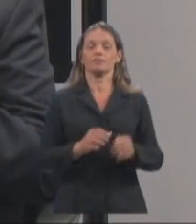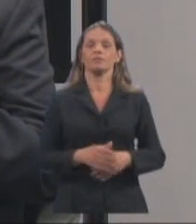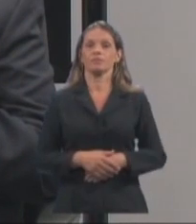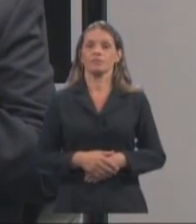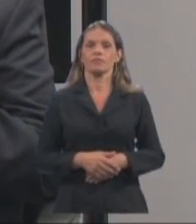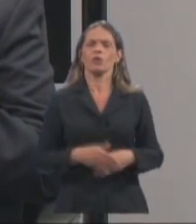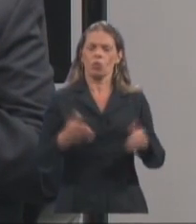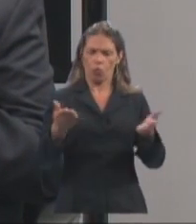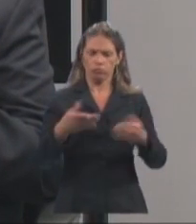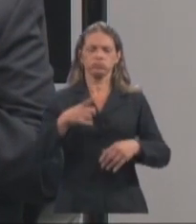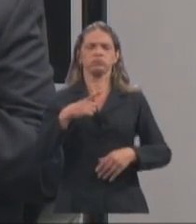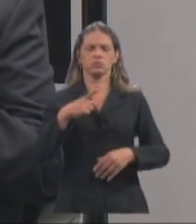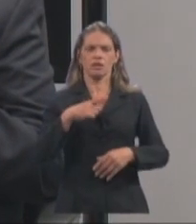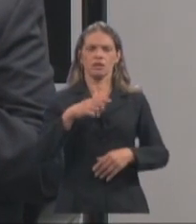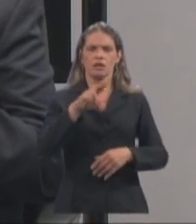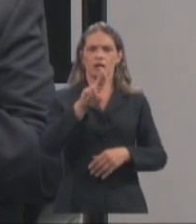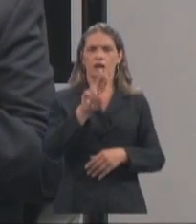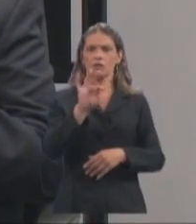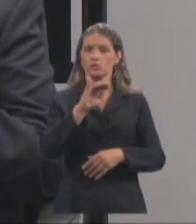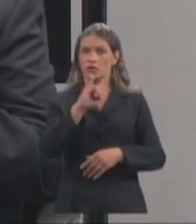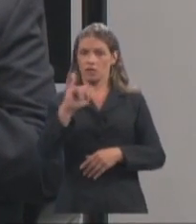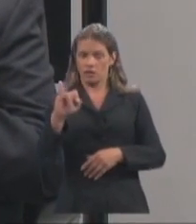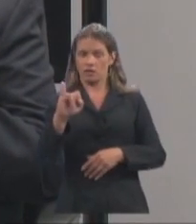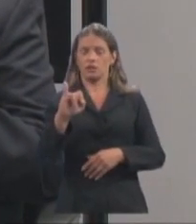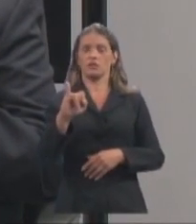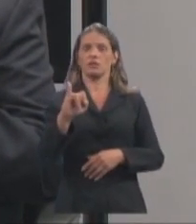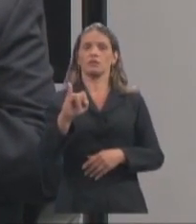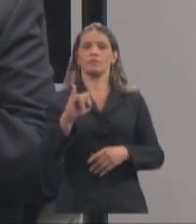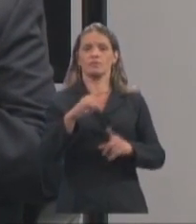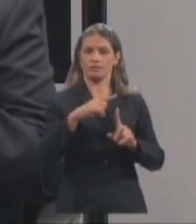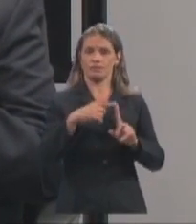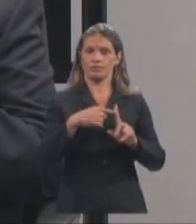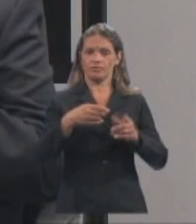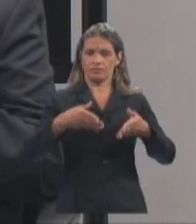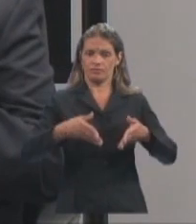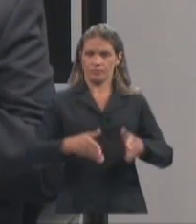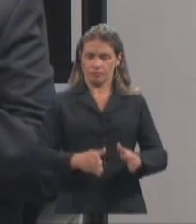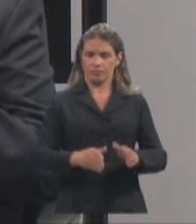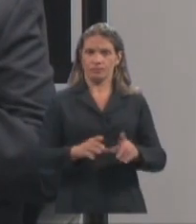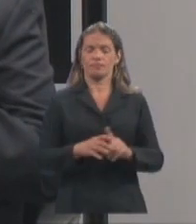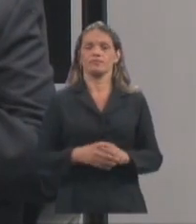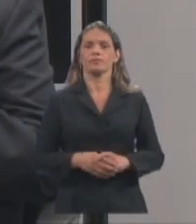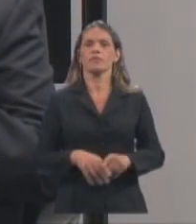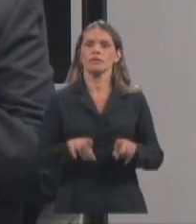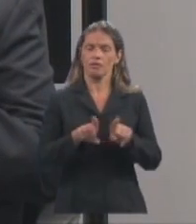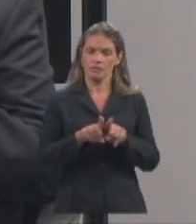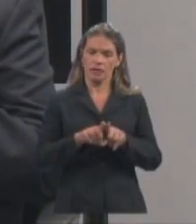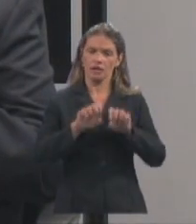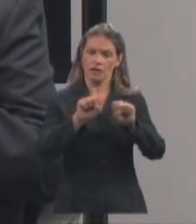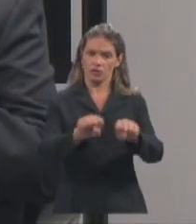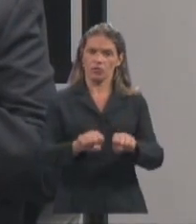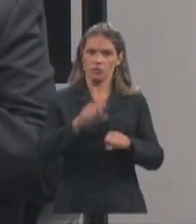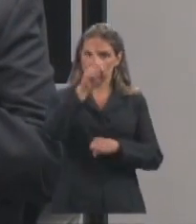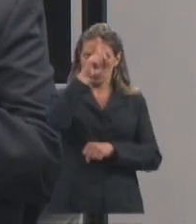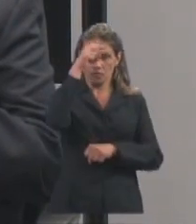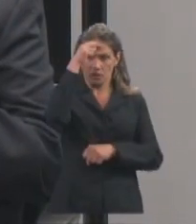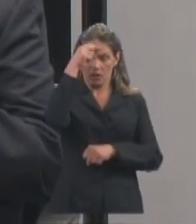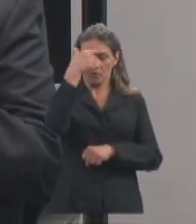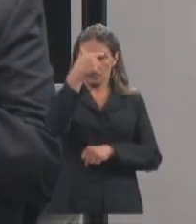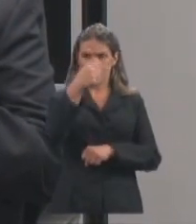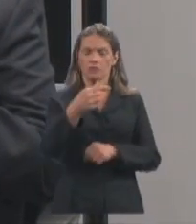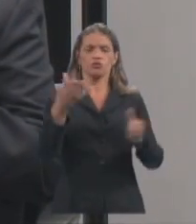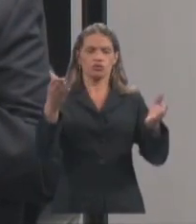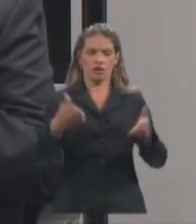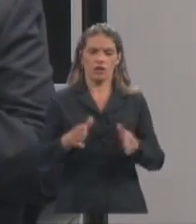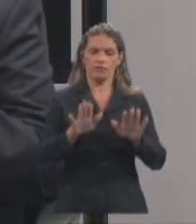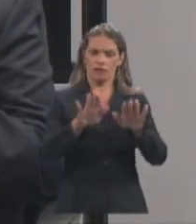já tem um protocolo nas utis neonatais e nós temos unidades na nossa unidade de Canoas do Hospital Universitário já internamos